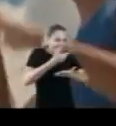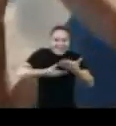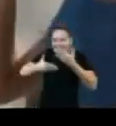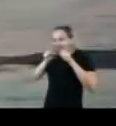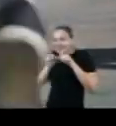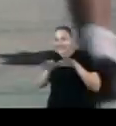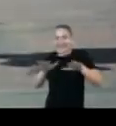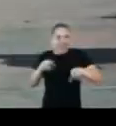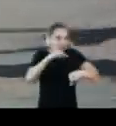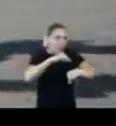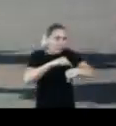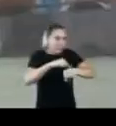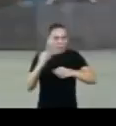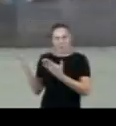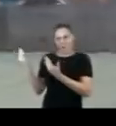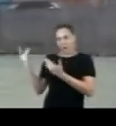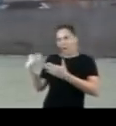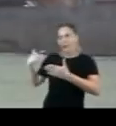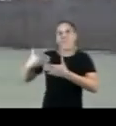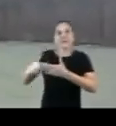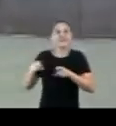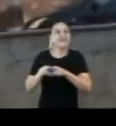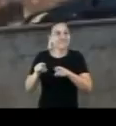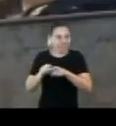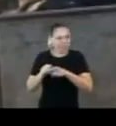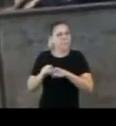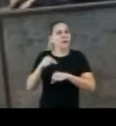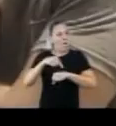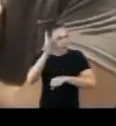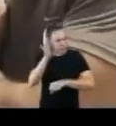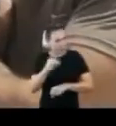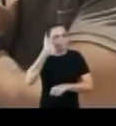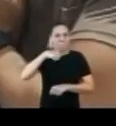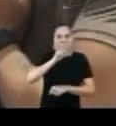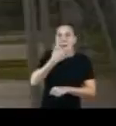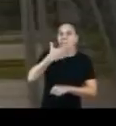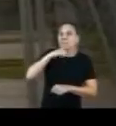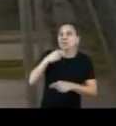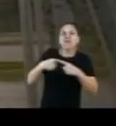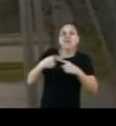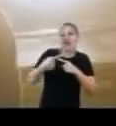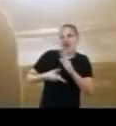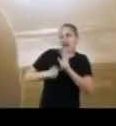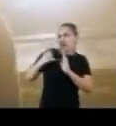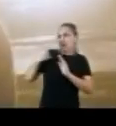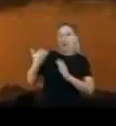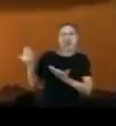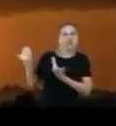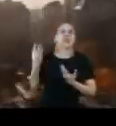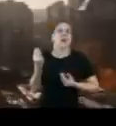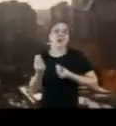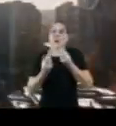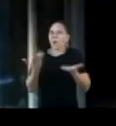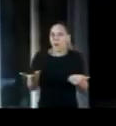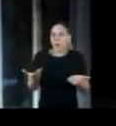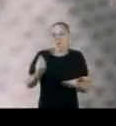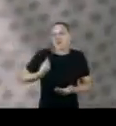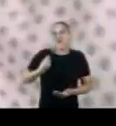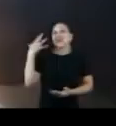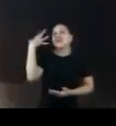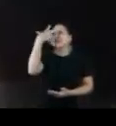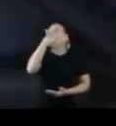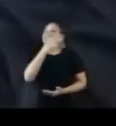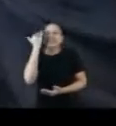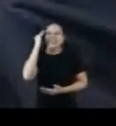espalhar sorrisos, tempo de ser adolescente e tempo de ser pai ou mãe. Que vantagem tem adiantar o tempo? Na vida, o